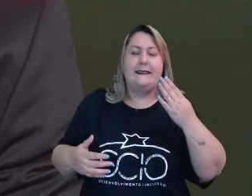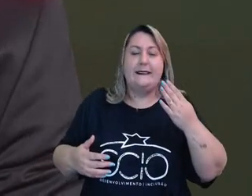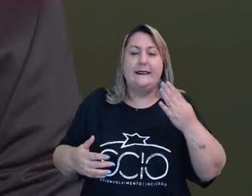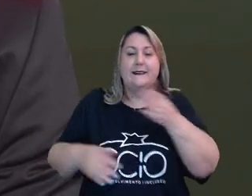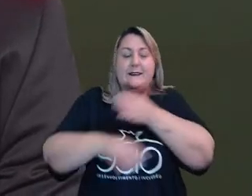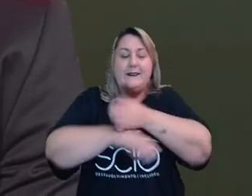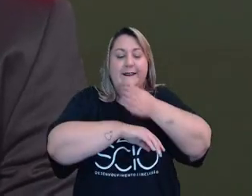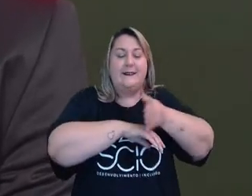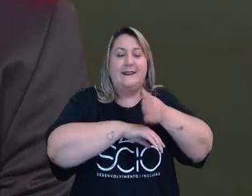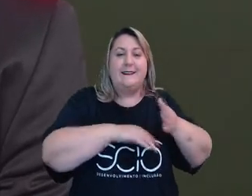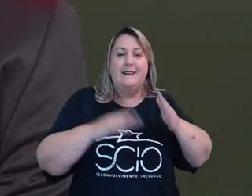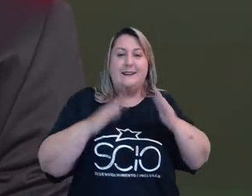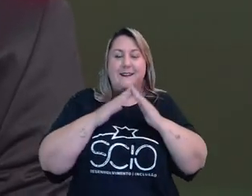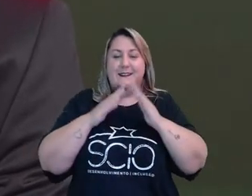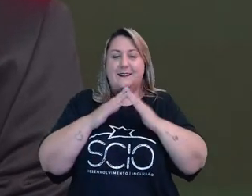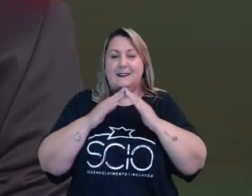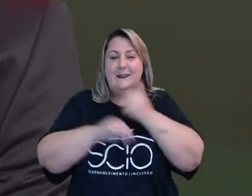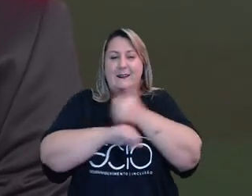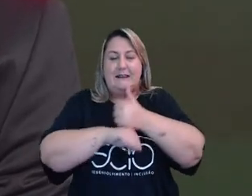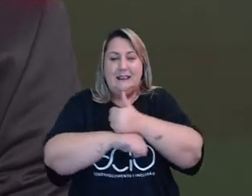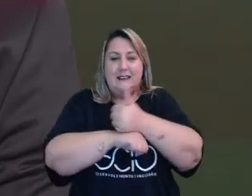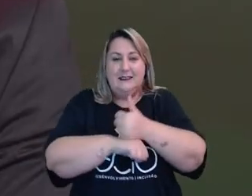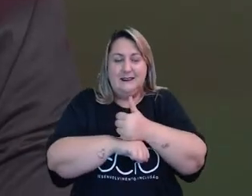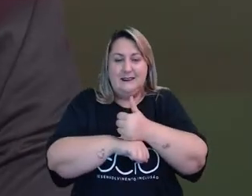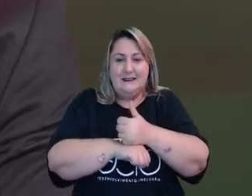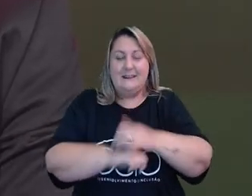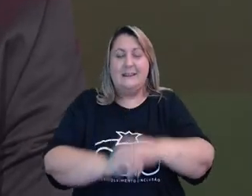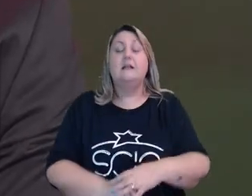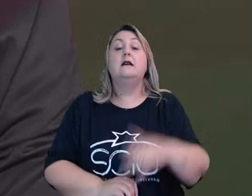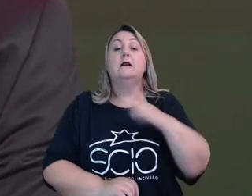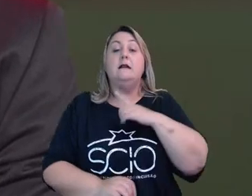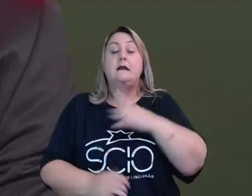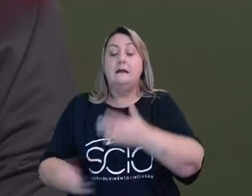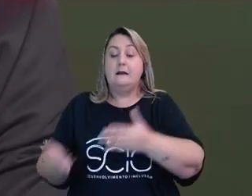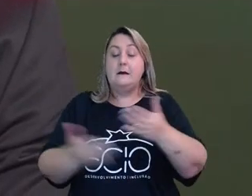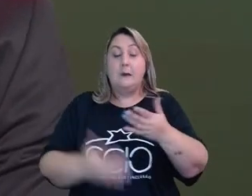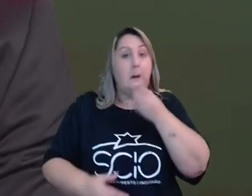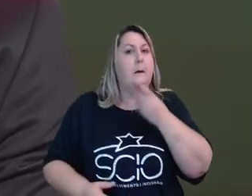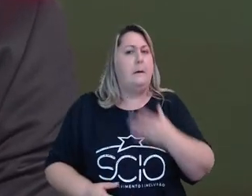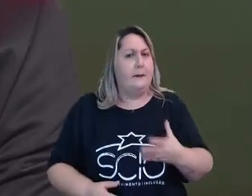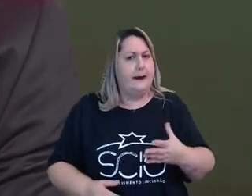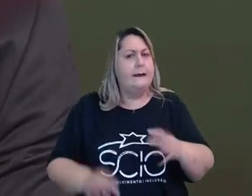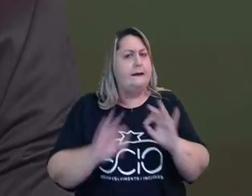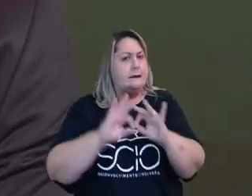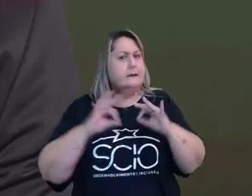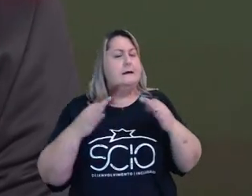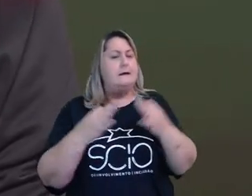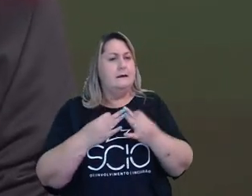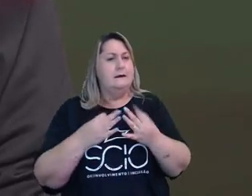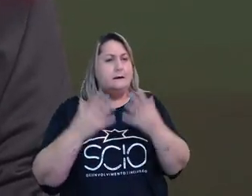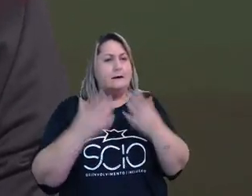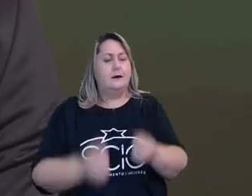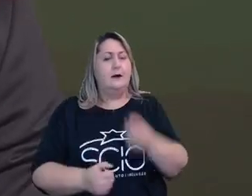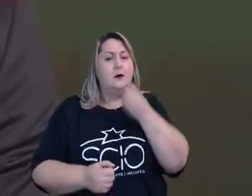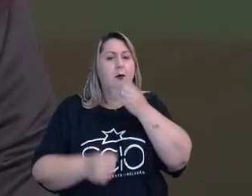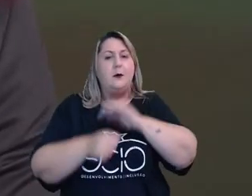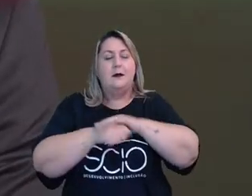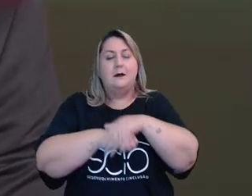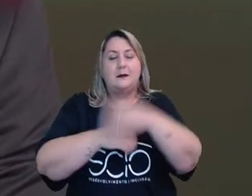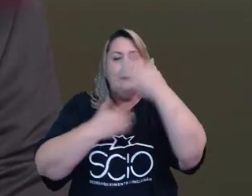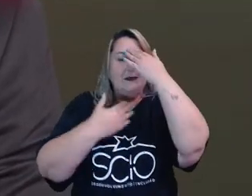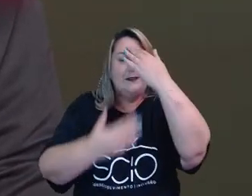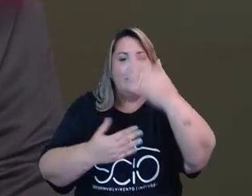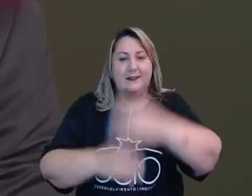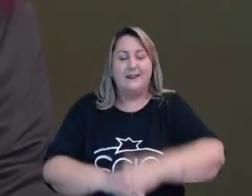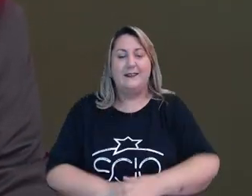entrando na casa de todos os profissionais Citro Suco e sendo bem recebido por suas famílias. Boa noite, Cláudio, obrigado